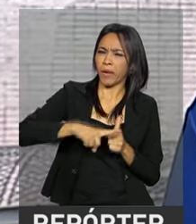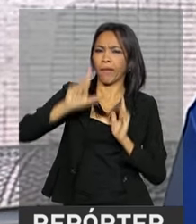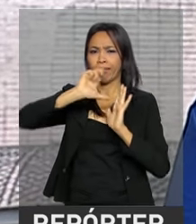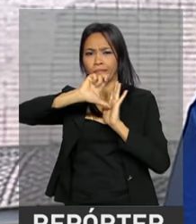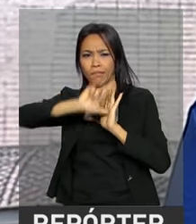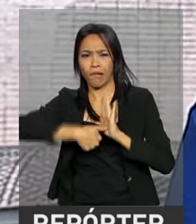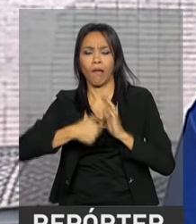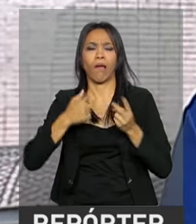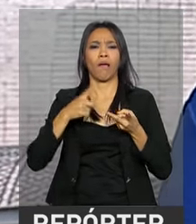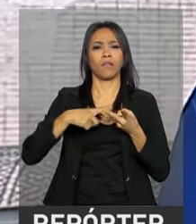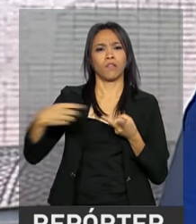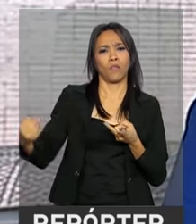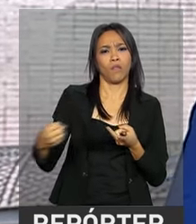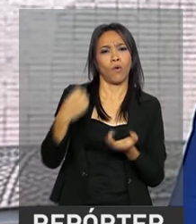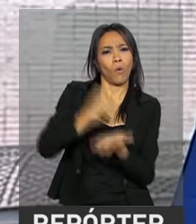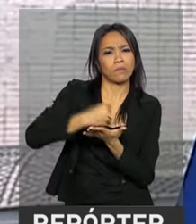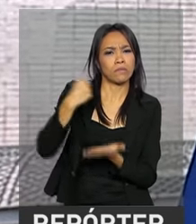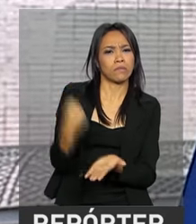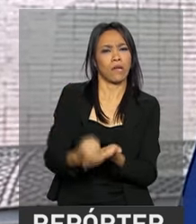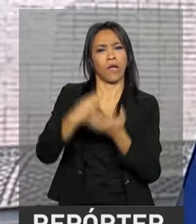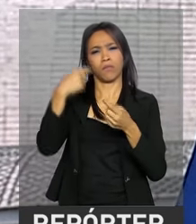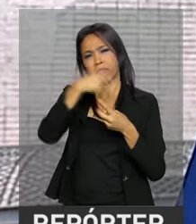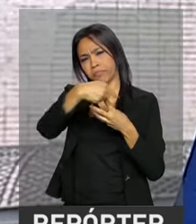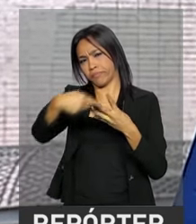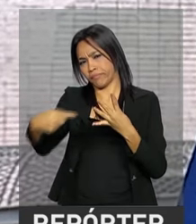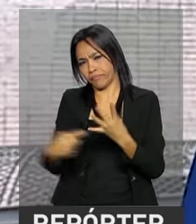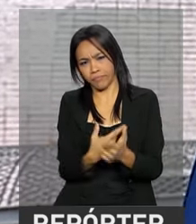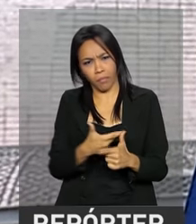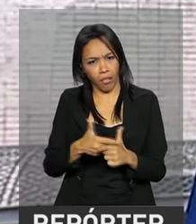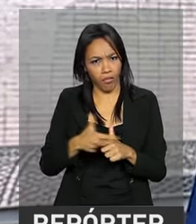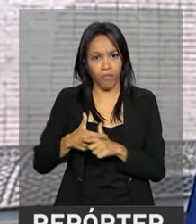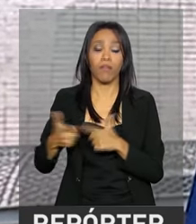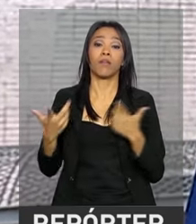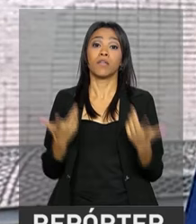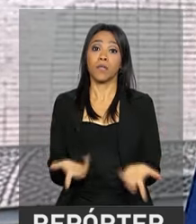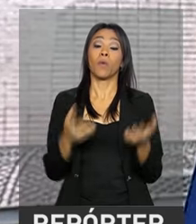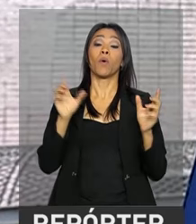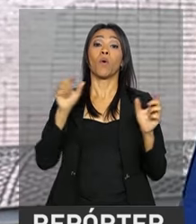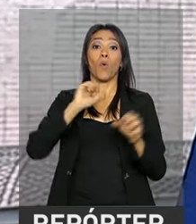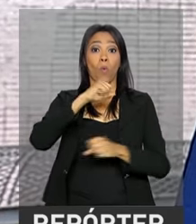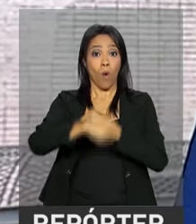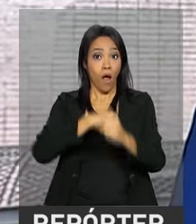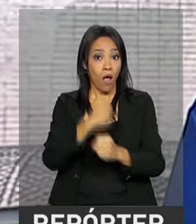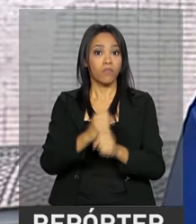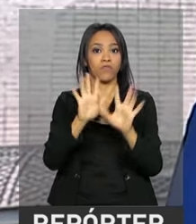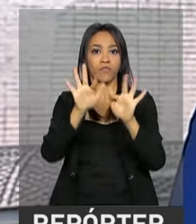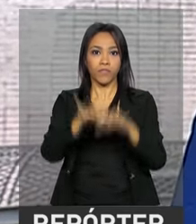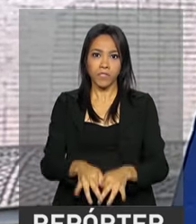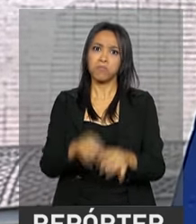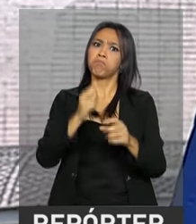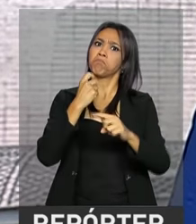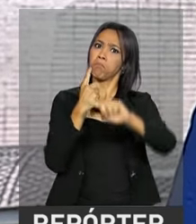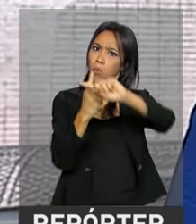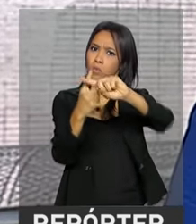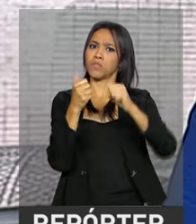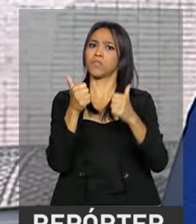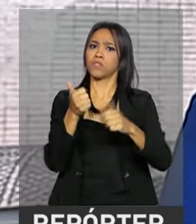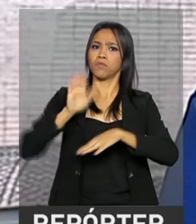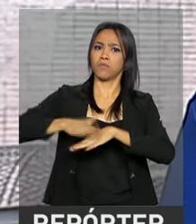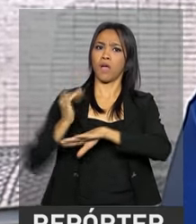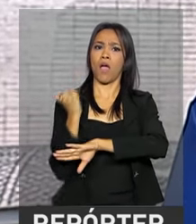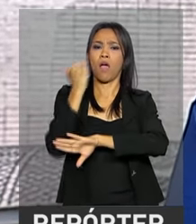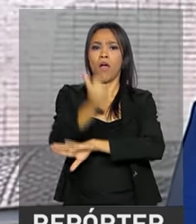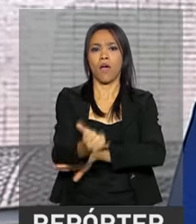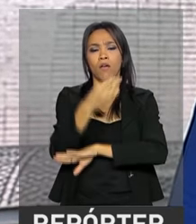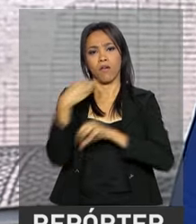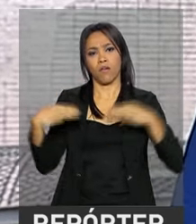renovação de contratos no segundo semestre de 2016 o fi encerrou o ano com saldo positivo segundo o Ministério da Educação